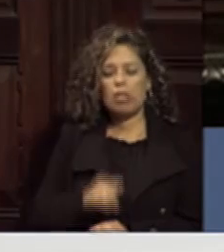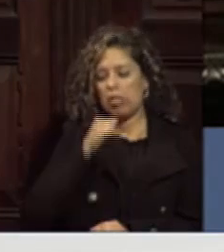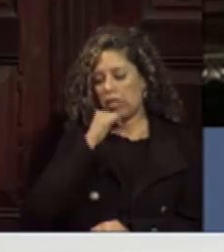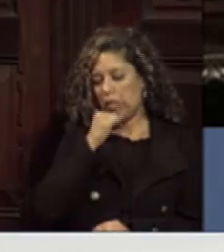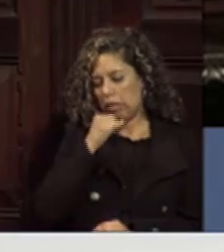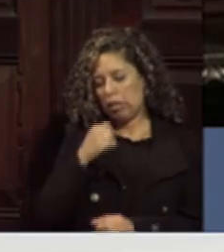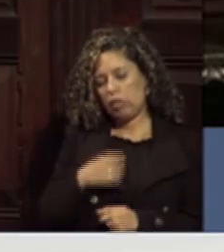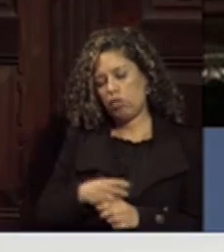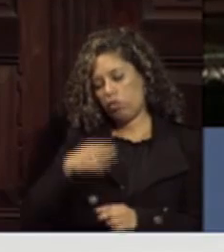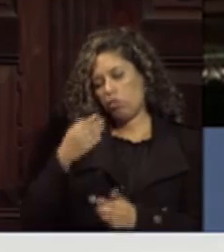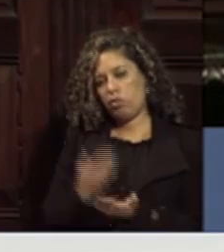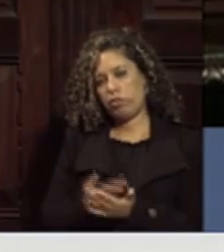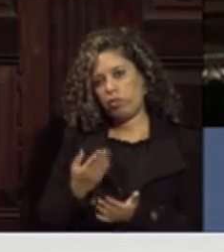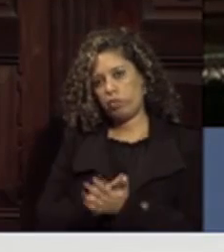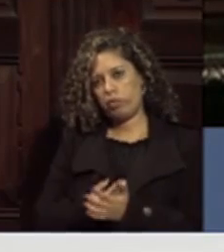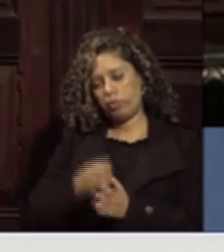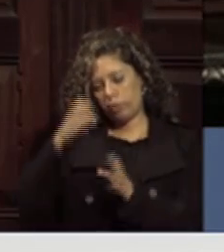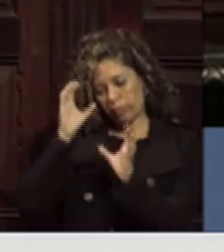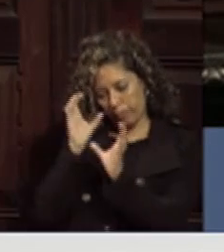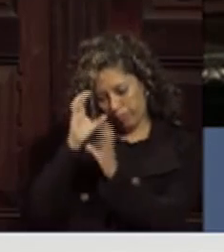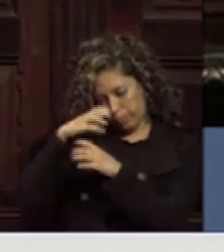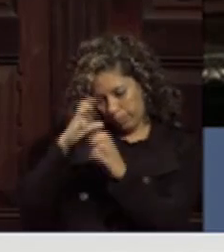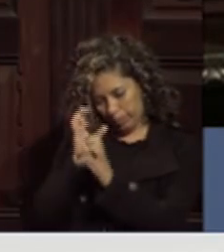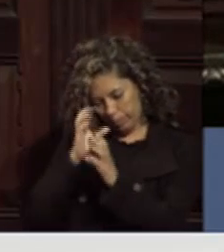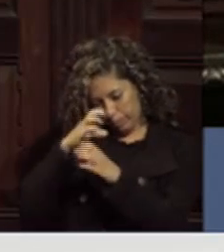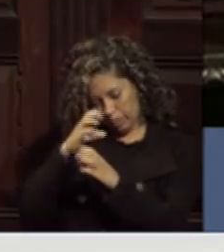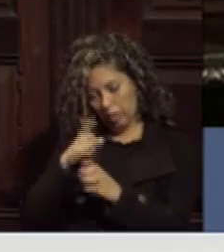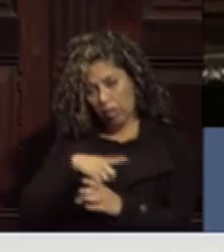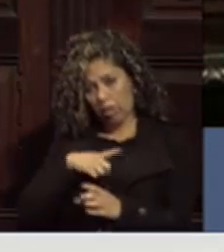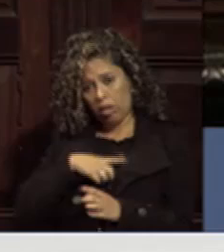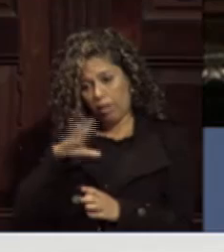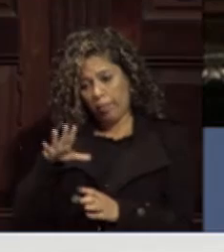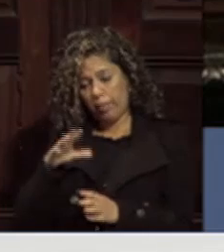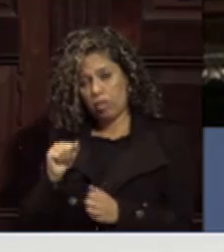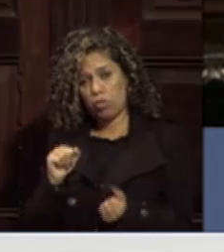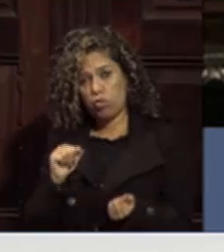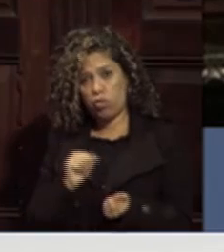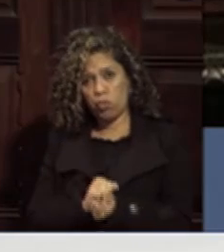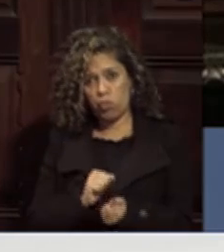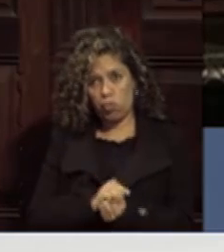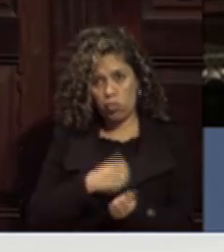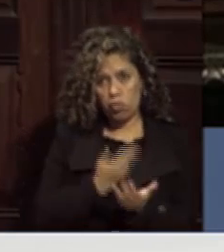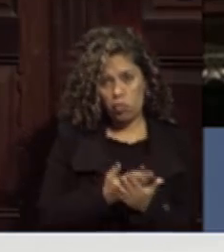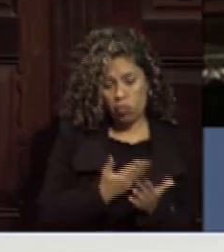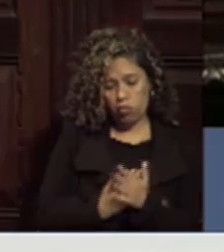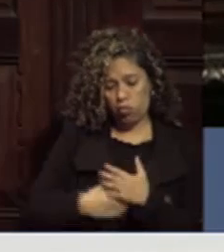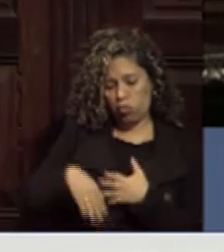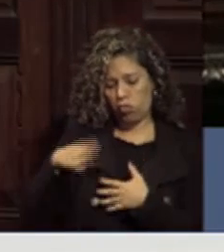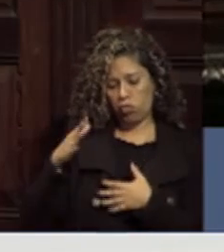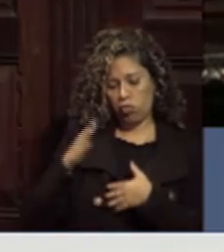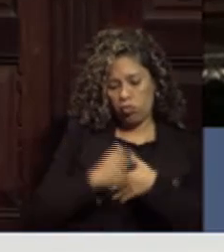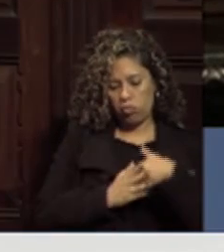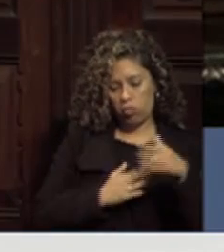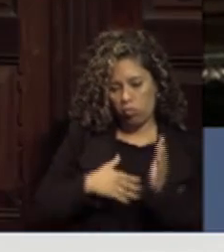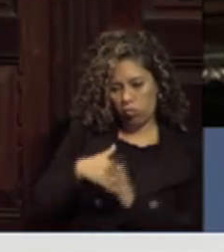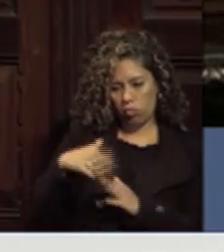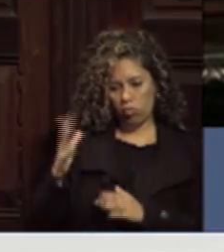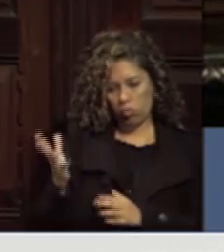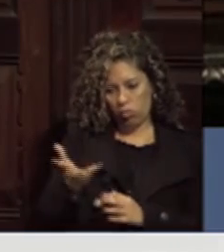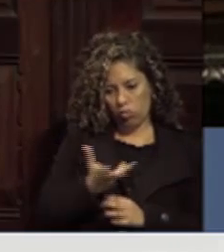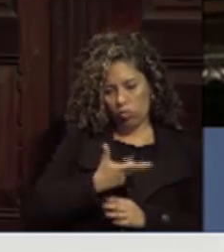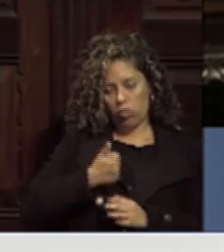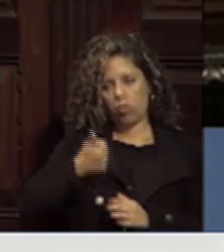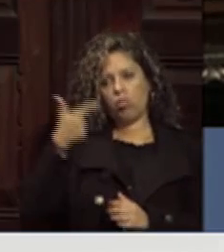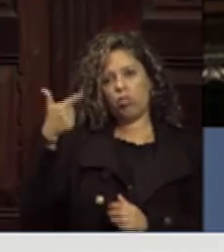nunca. Como é que pode um Estado que tem um equipamento com potencial da Emater, a